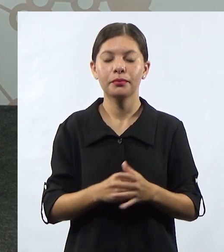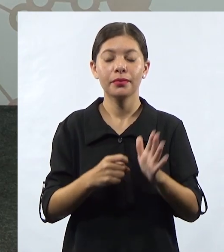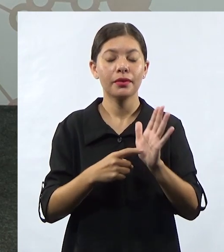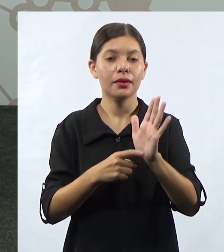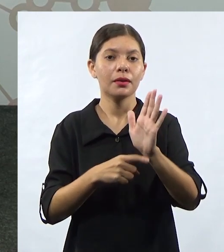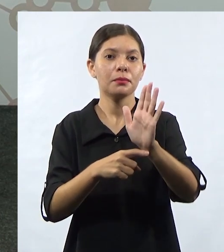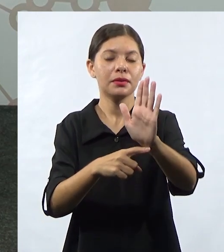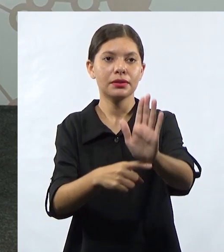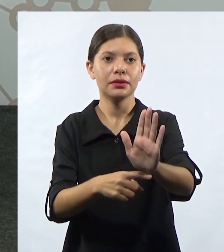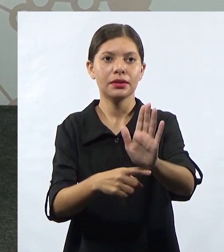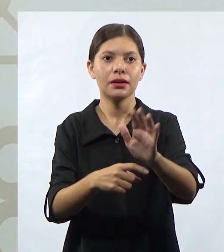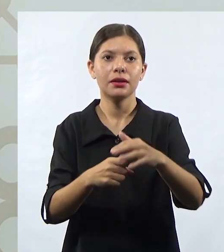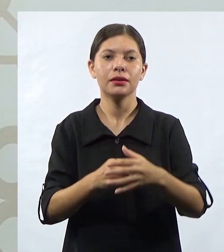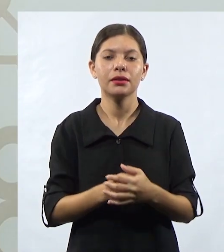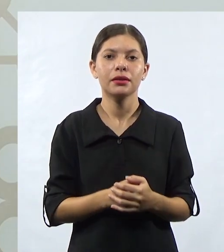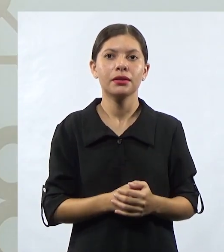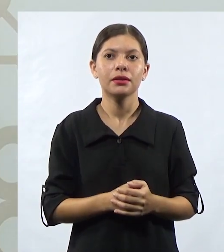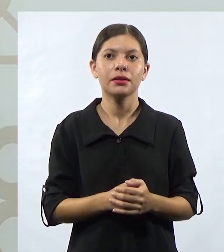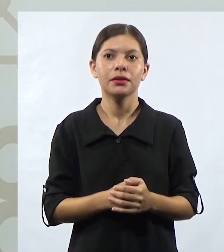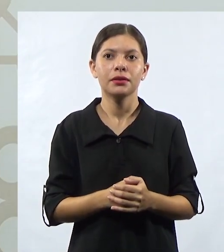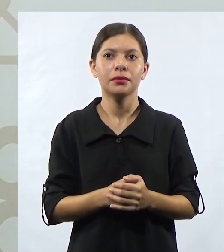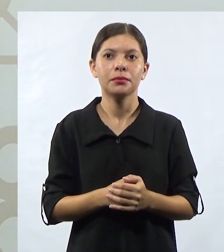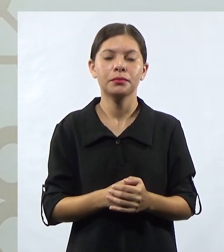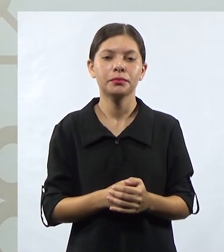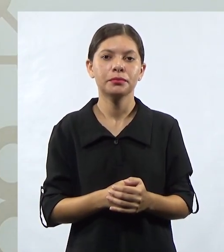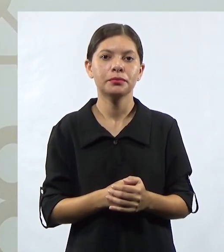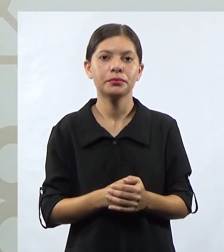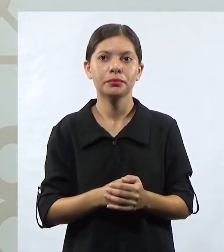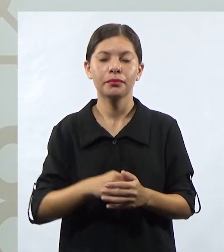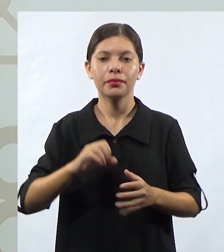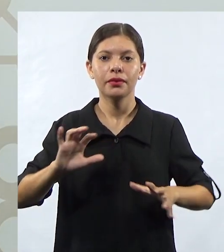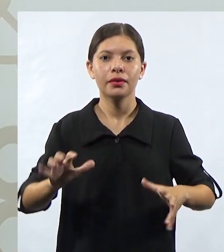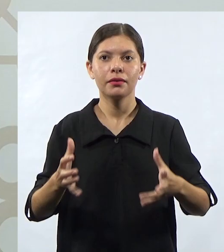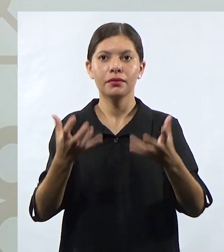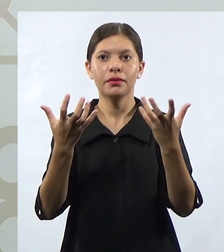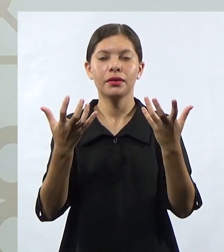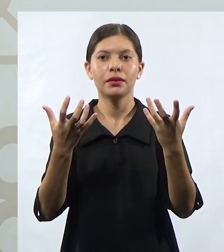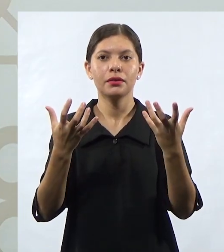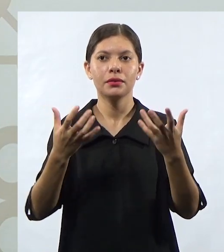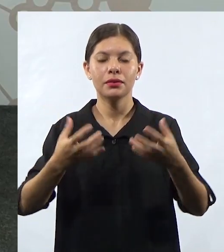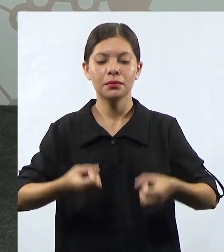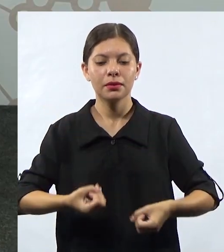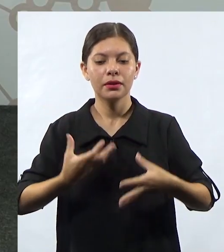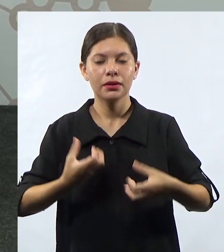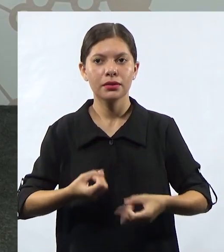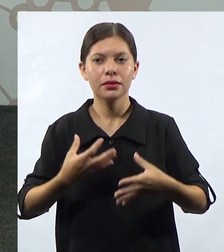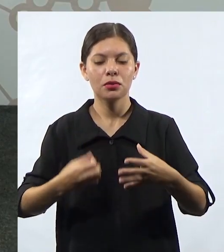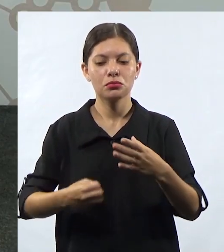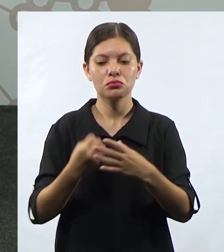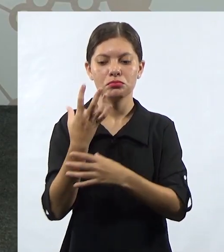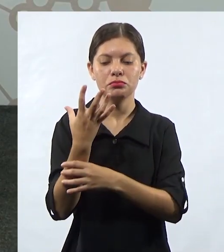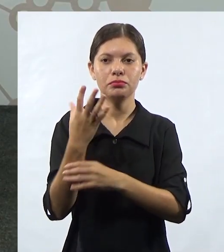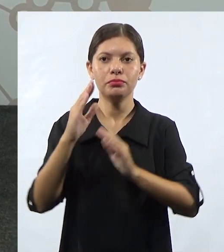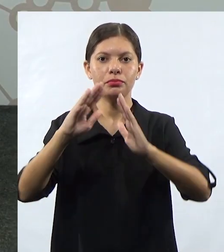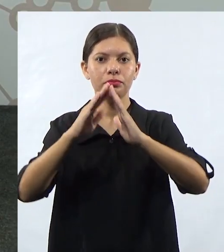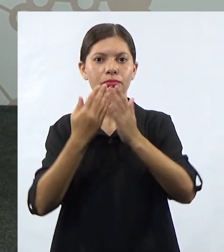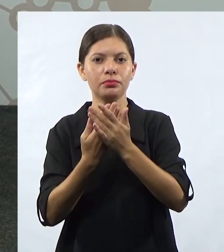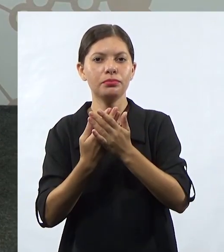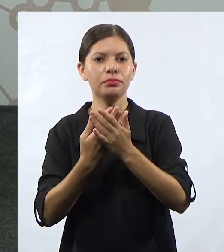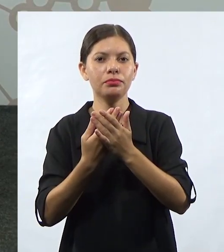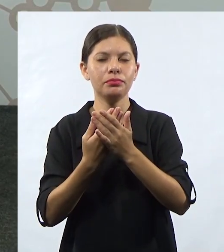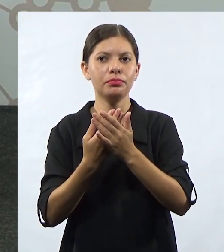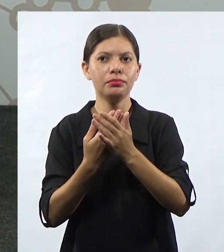for apresentar, esses eventos, então, por exemplo, criação da escola, né? Transformação